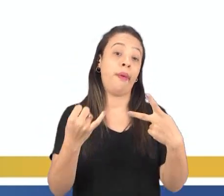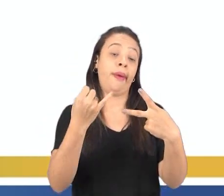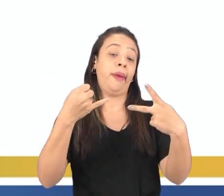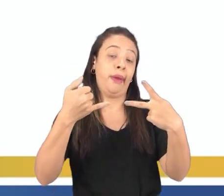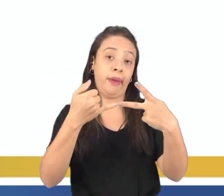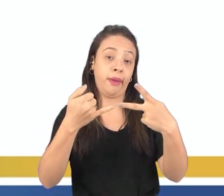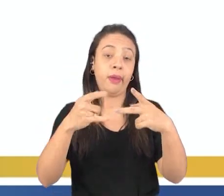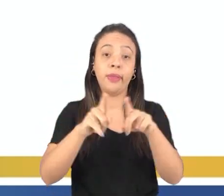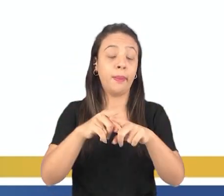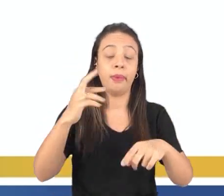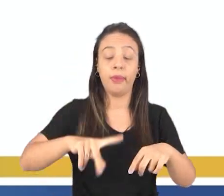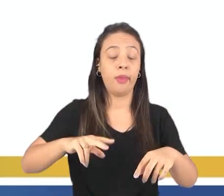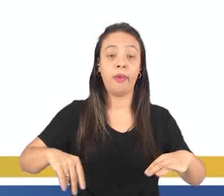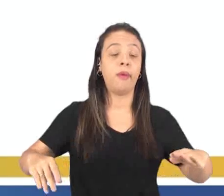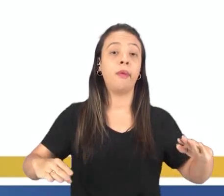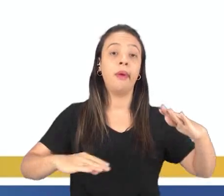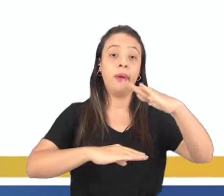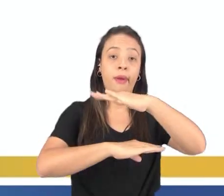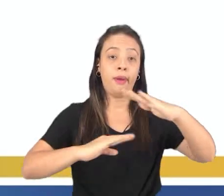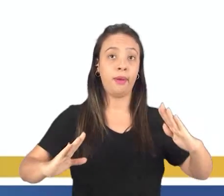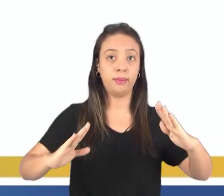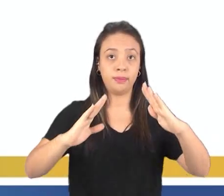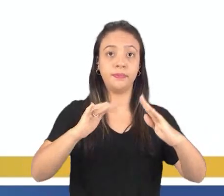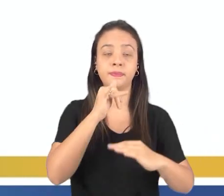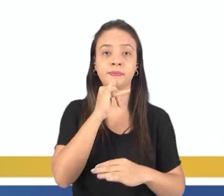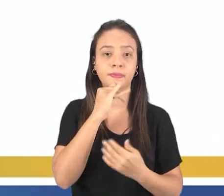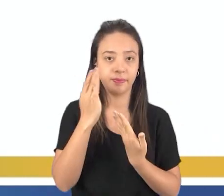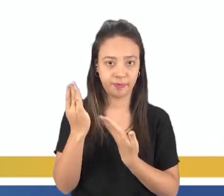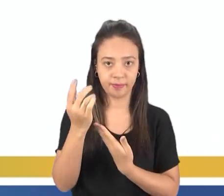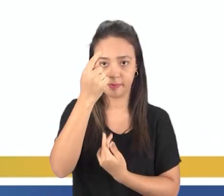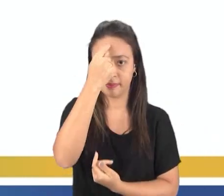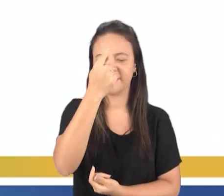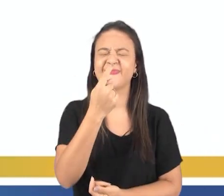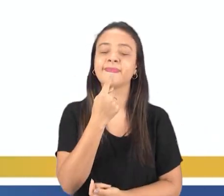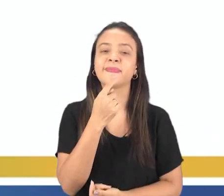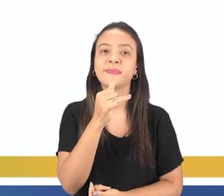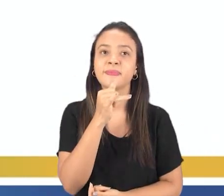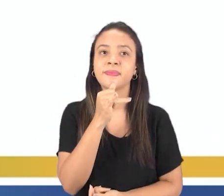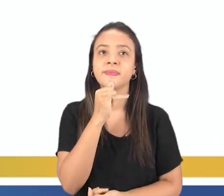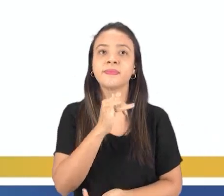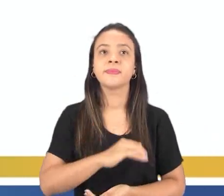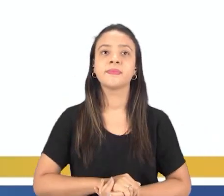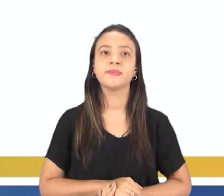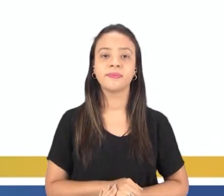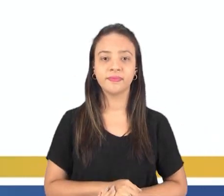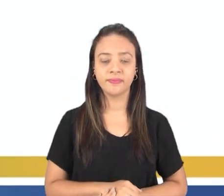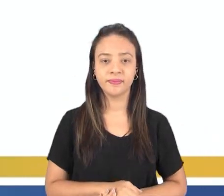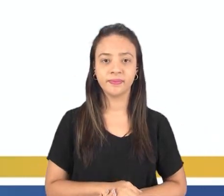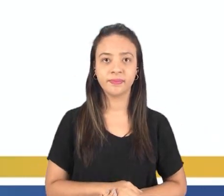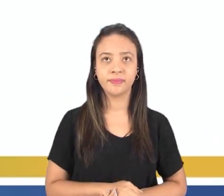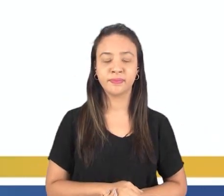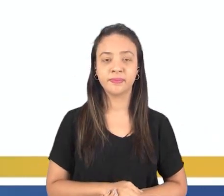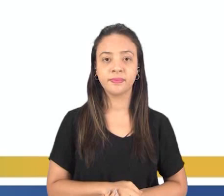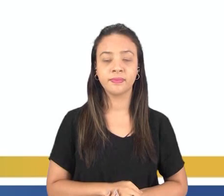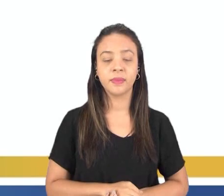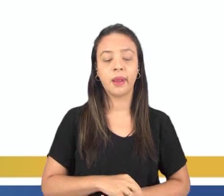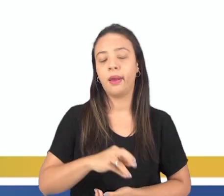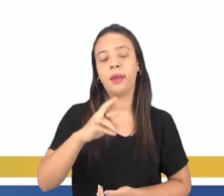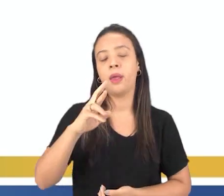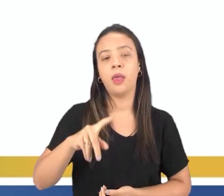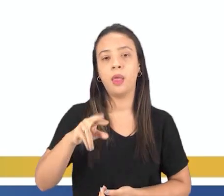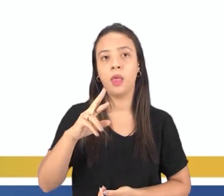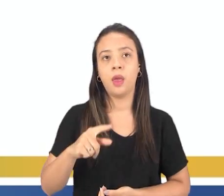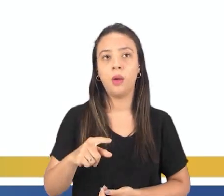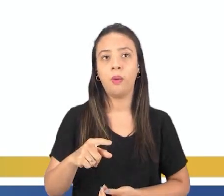capese alguns exemplos aqui ó e esses para logo esses paralelogramos desculpa esses quadriláteros não